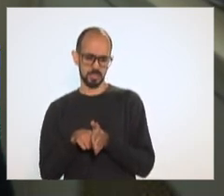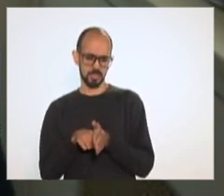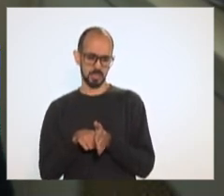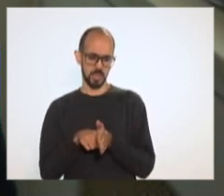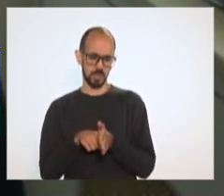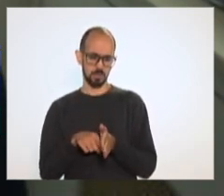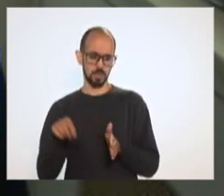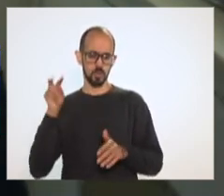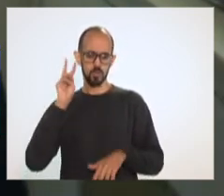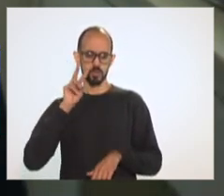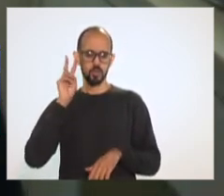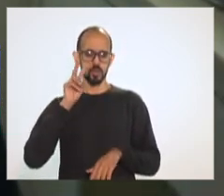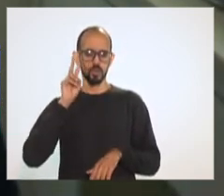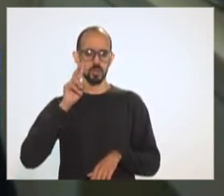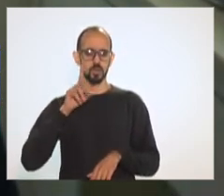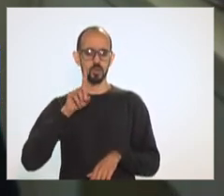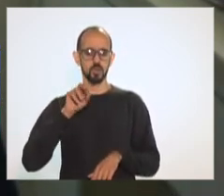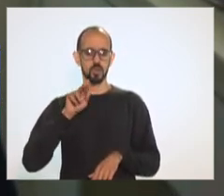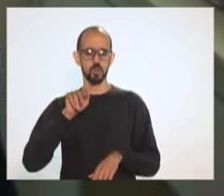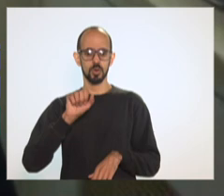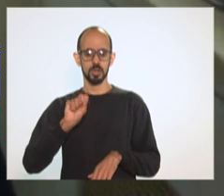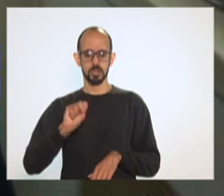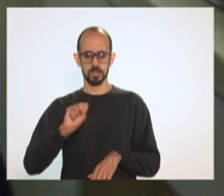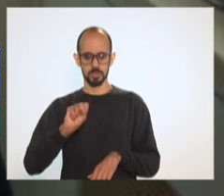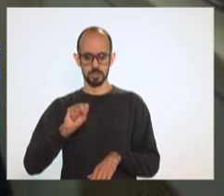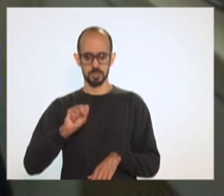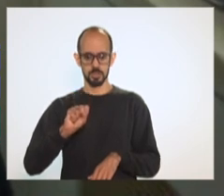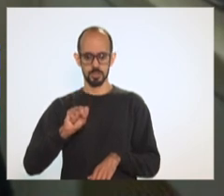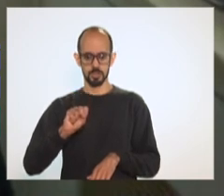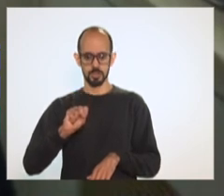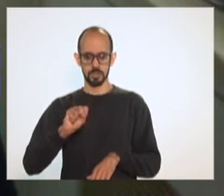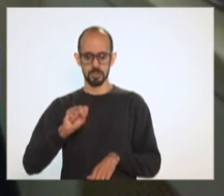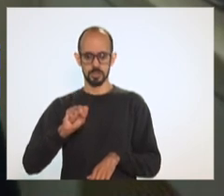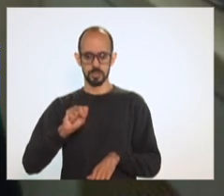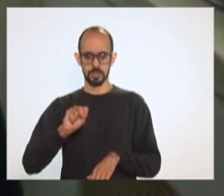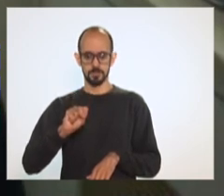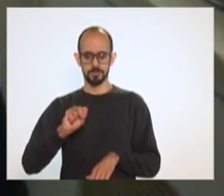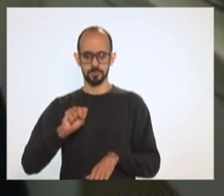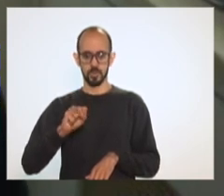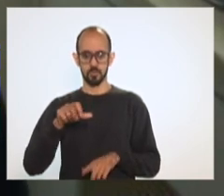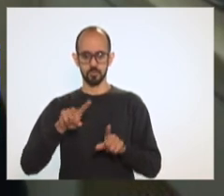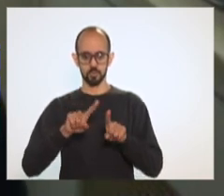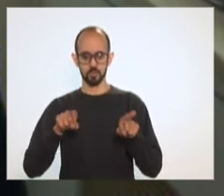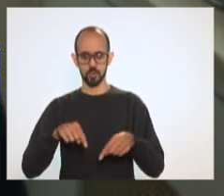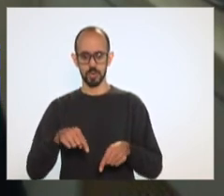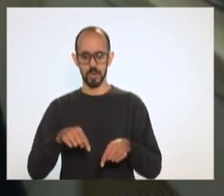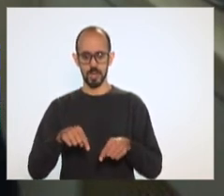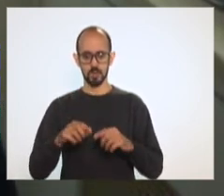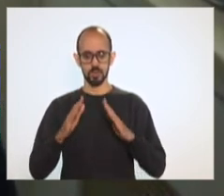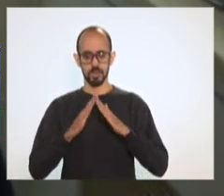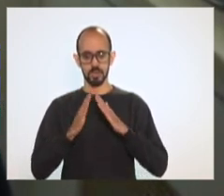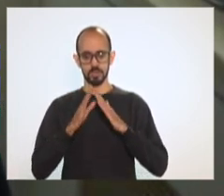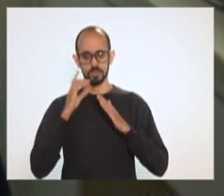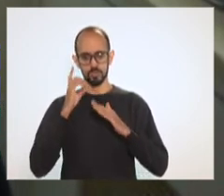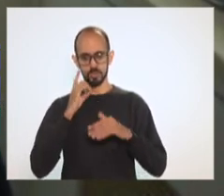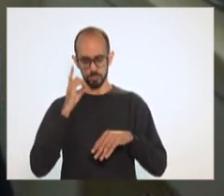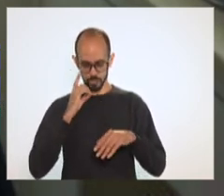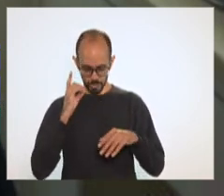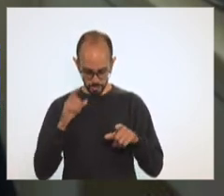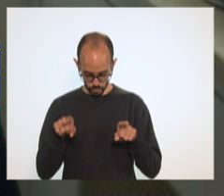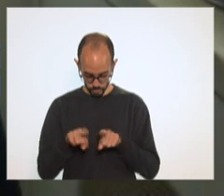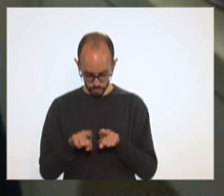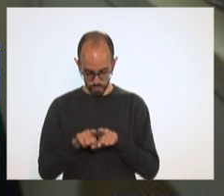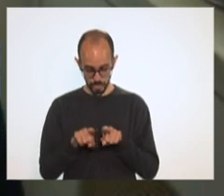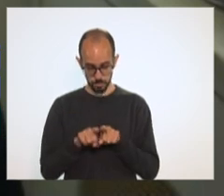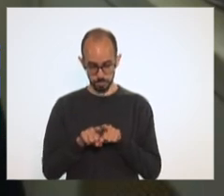historiador Douglas Libório funcionário da Alérgica e também pelo